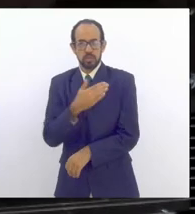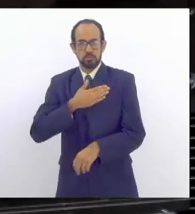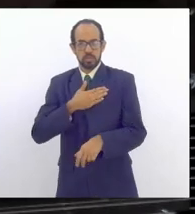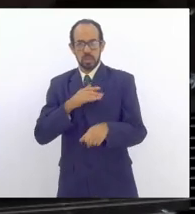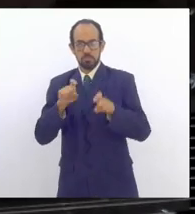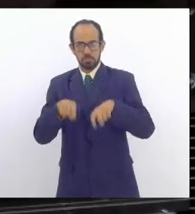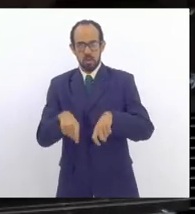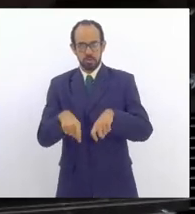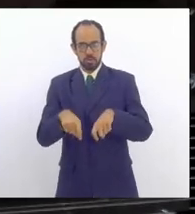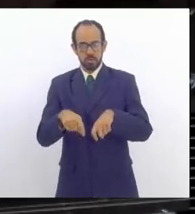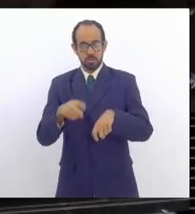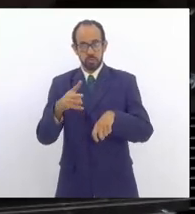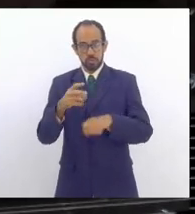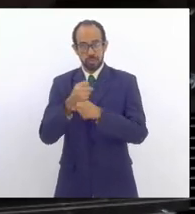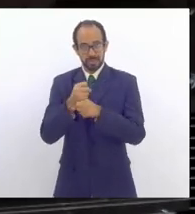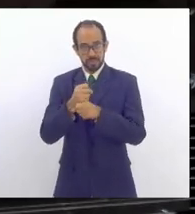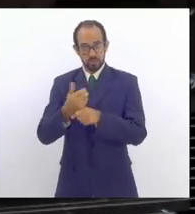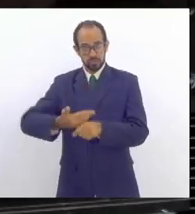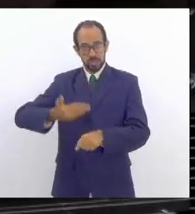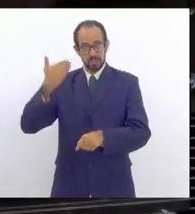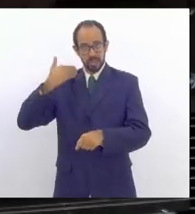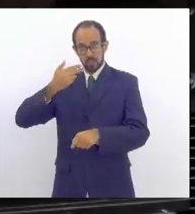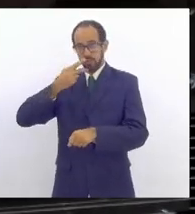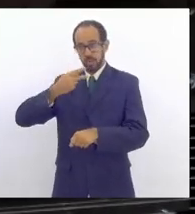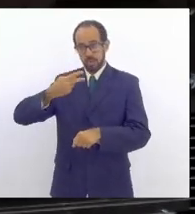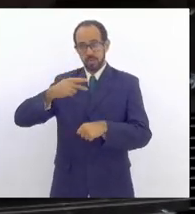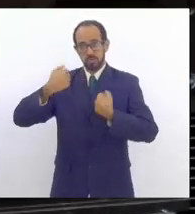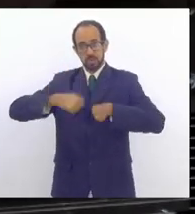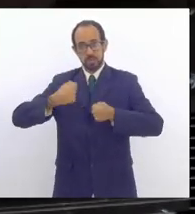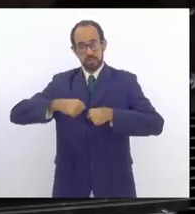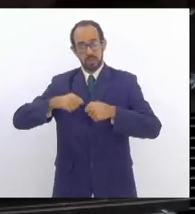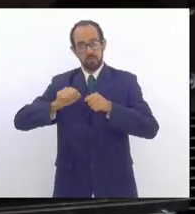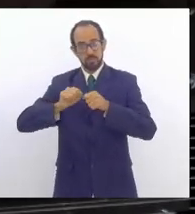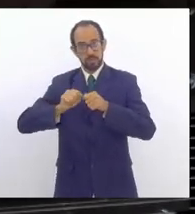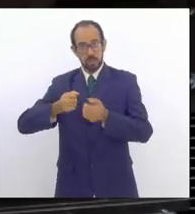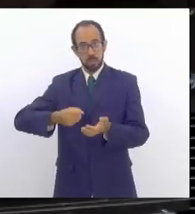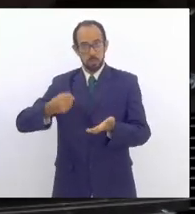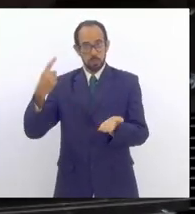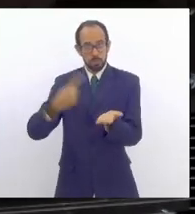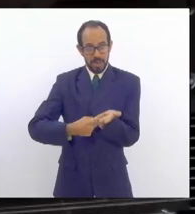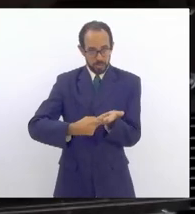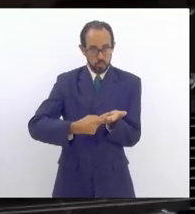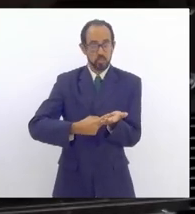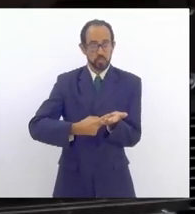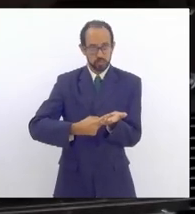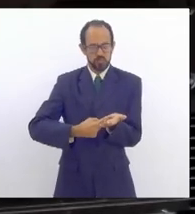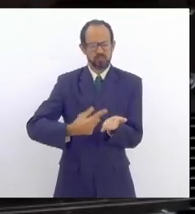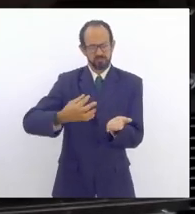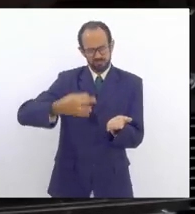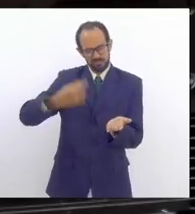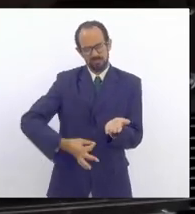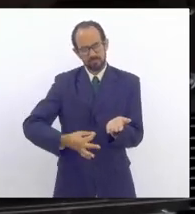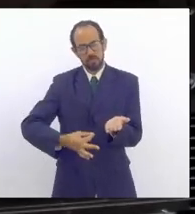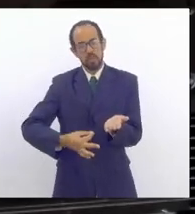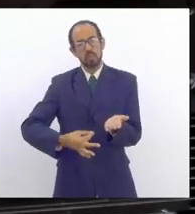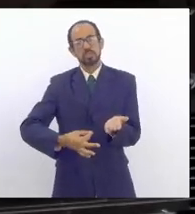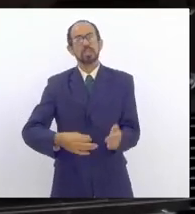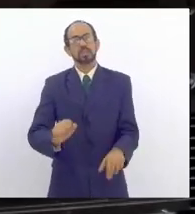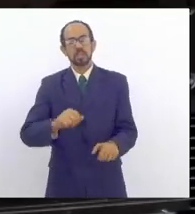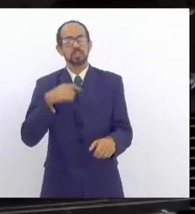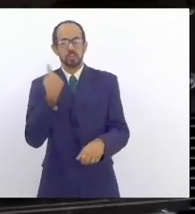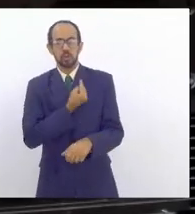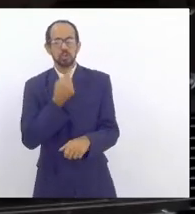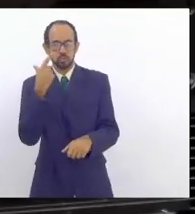há 2 anos atrás, eu falei que precisávamos fazer um pacto. E esse pacto, com certeza, foi realizado